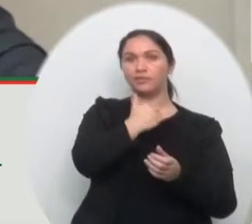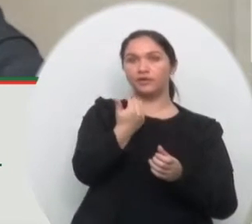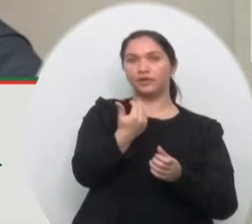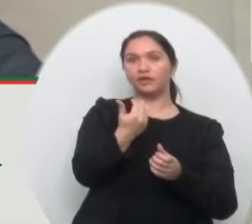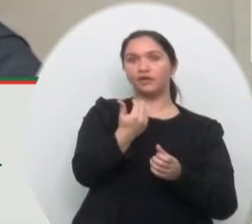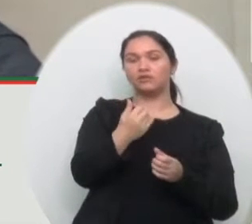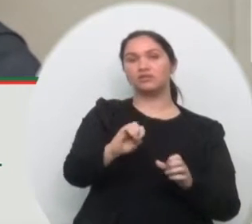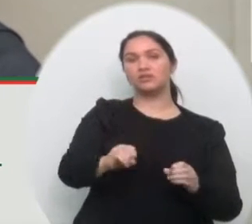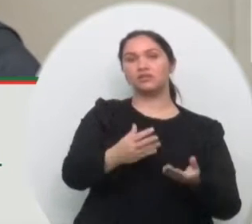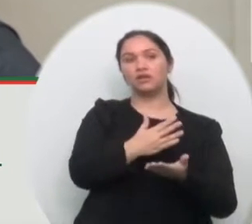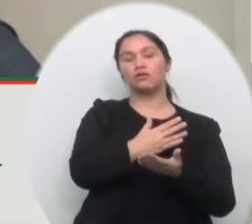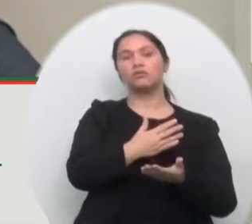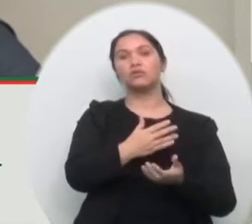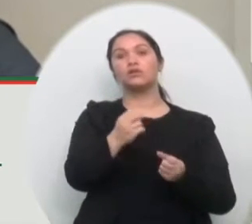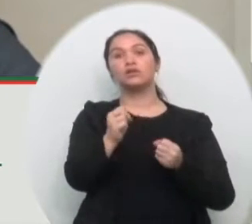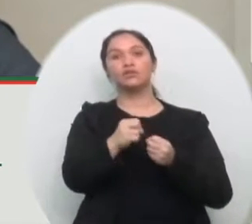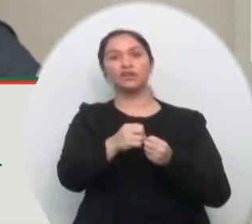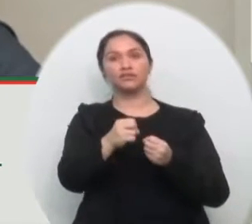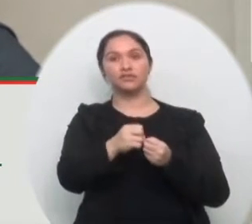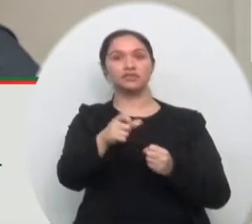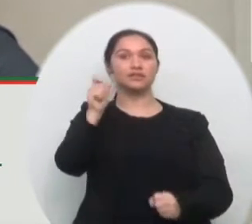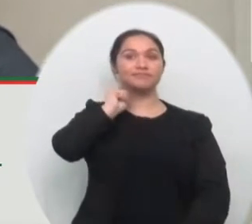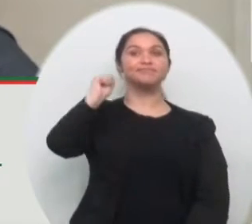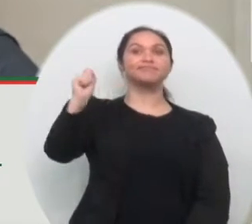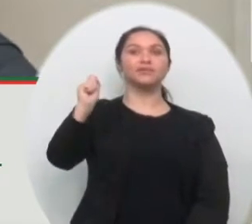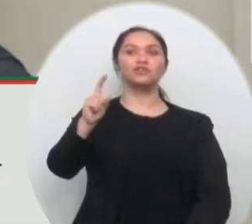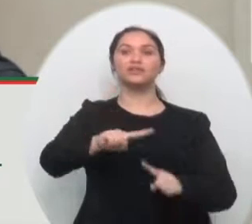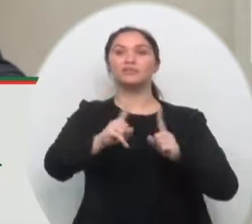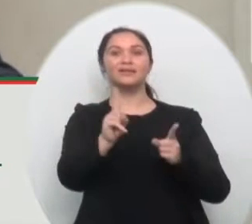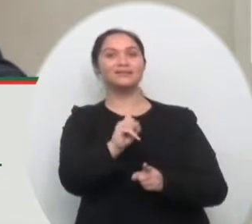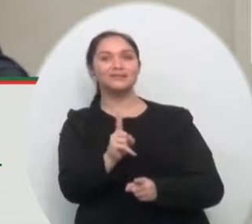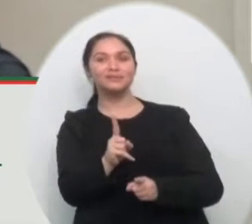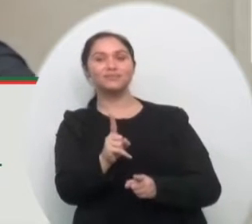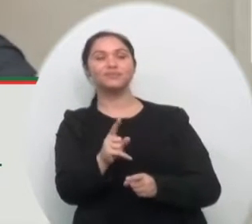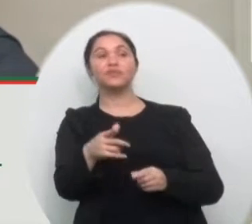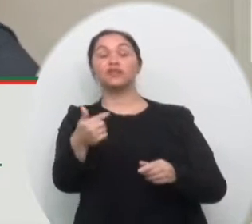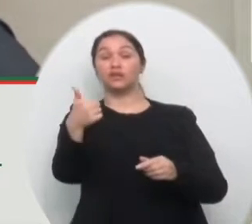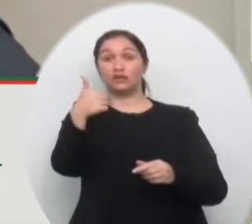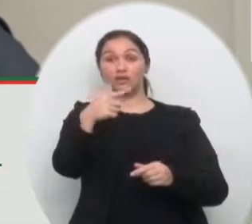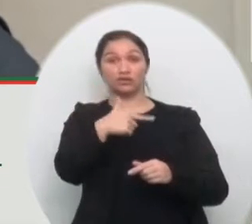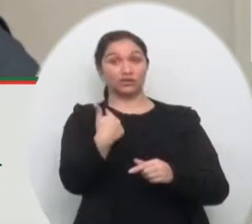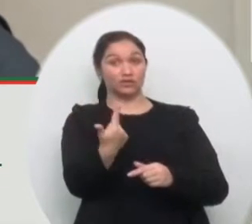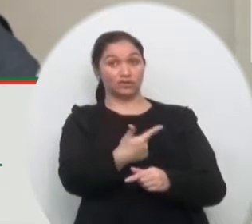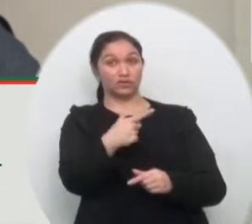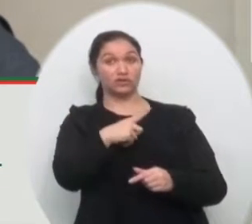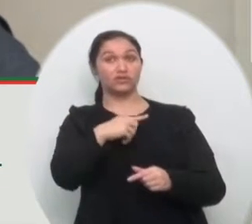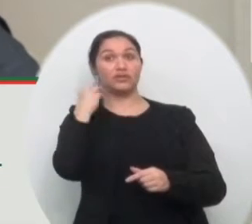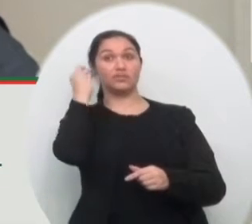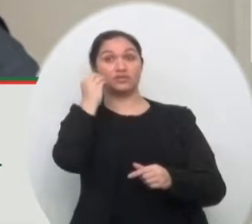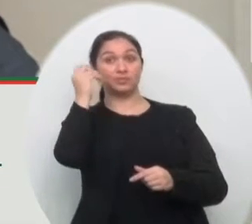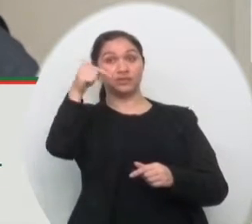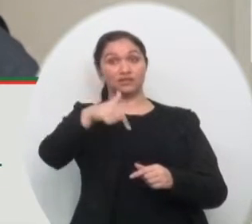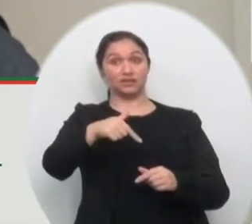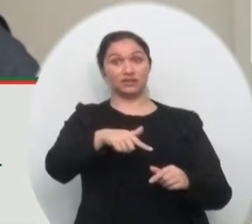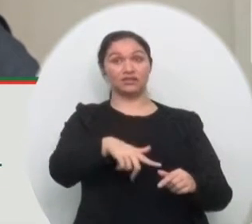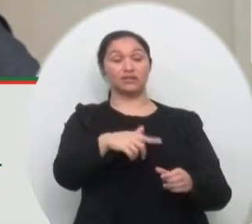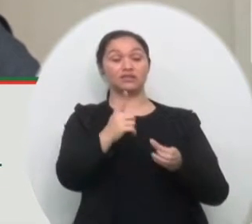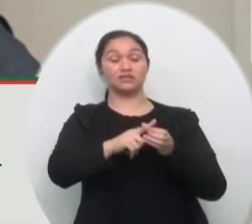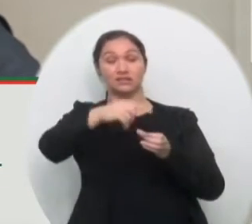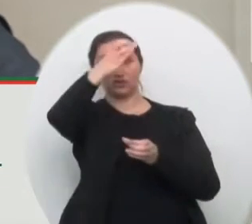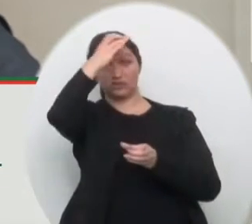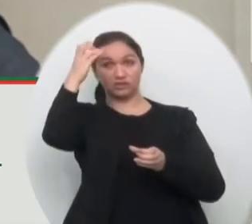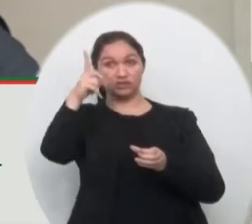que, naquele mês de abril, as semanas que antecederam aquele programa, os índices de suicídio na